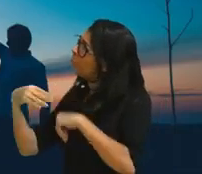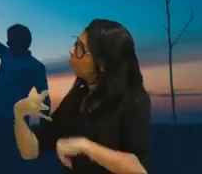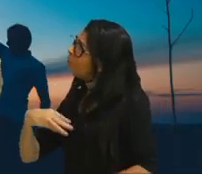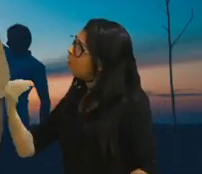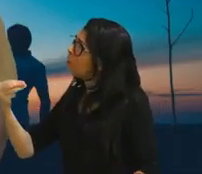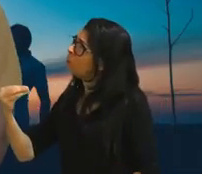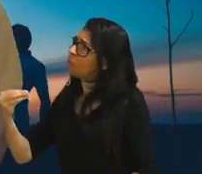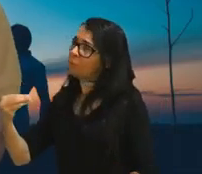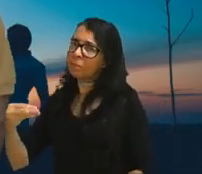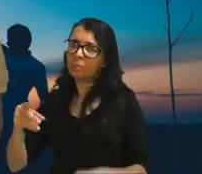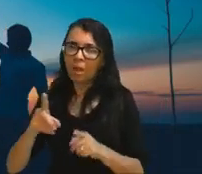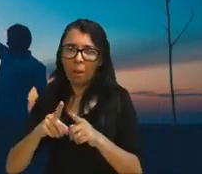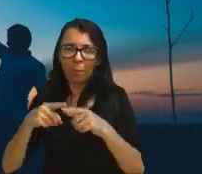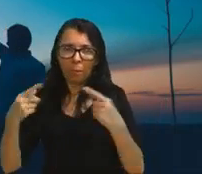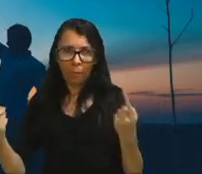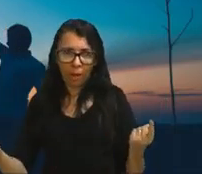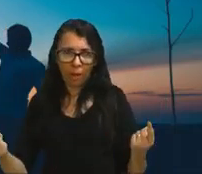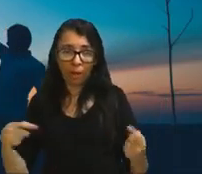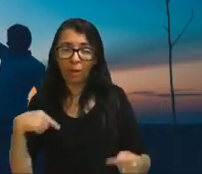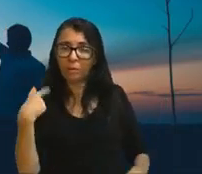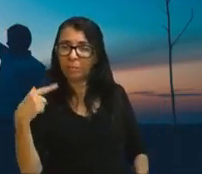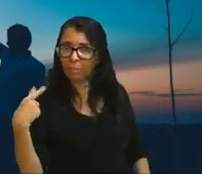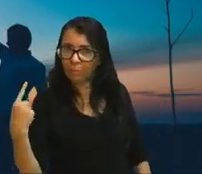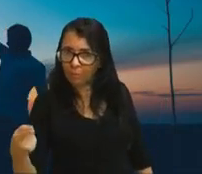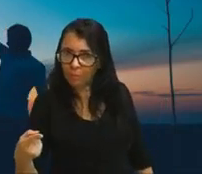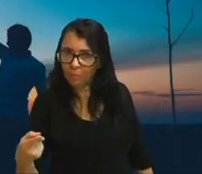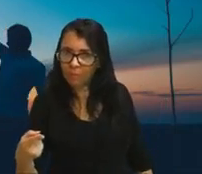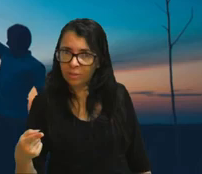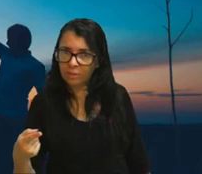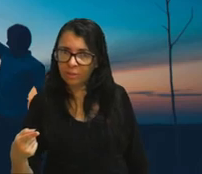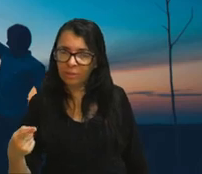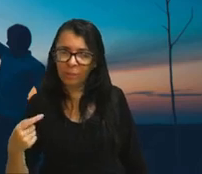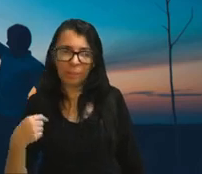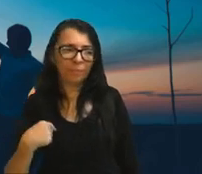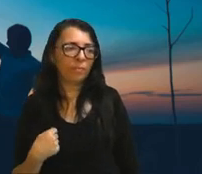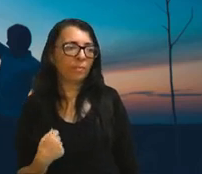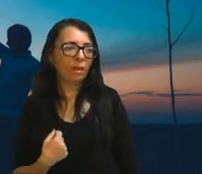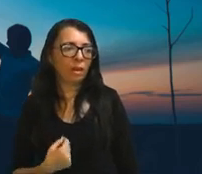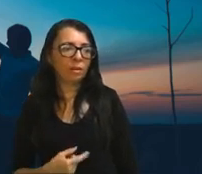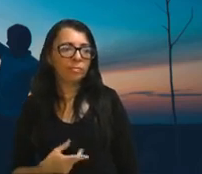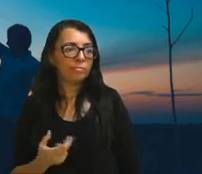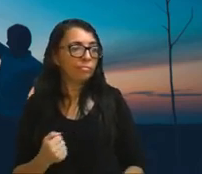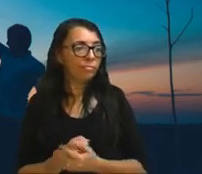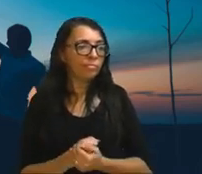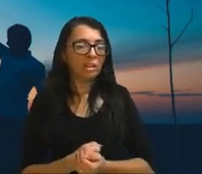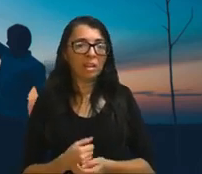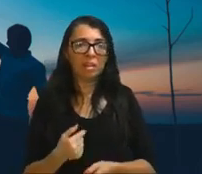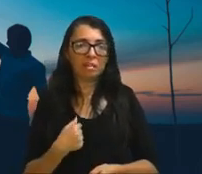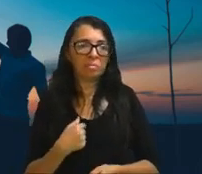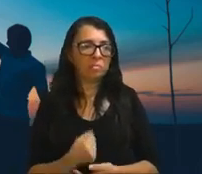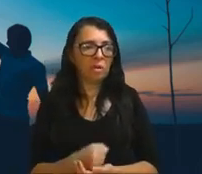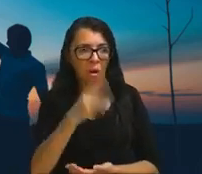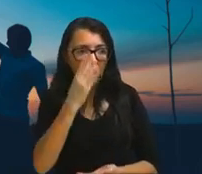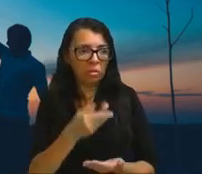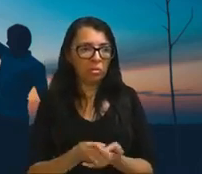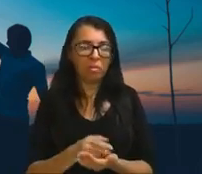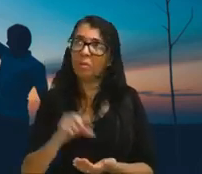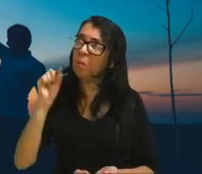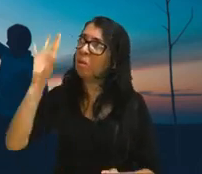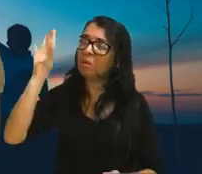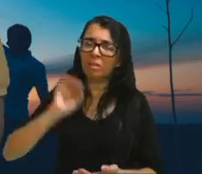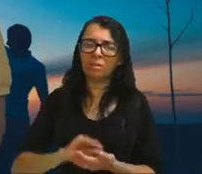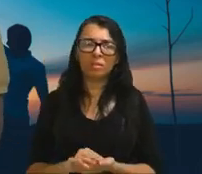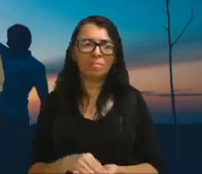Se nós pudéssemos colocar um chip em cada filho para saber quais são os seus passos, o que eles estão fazendo,